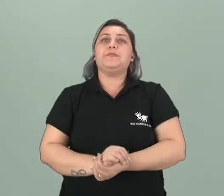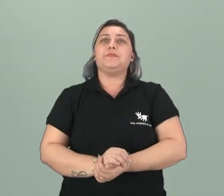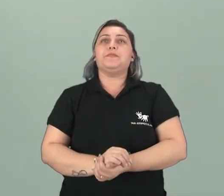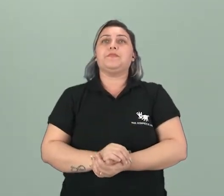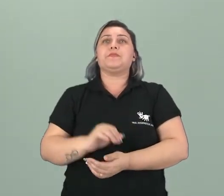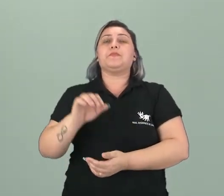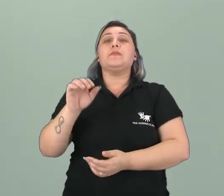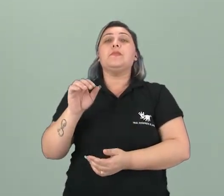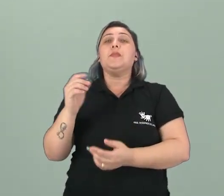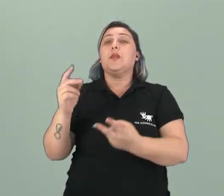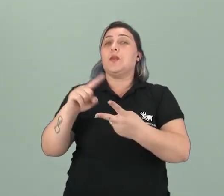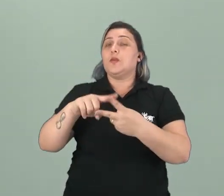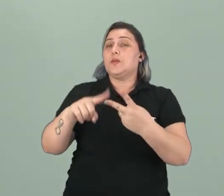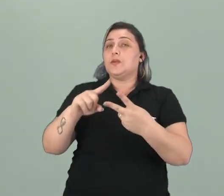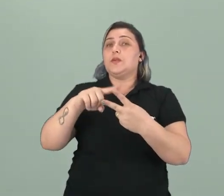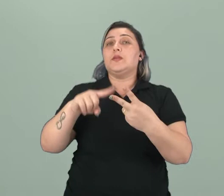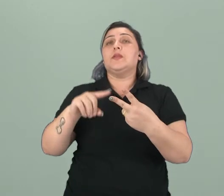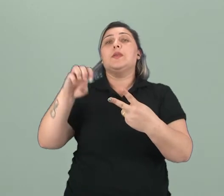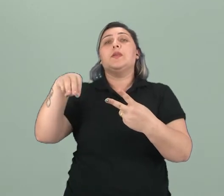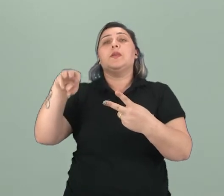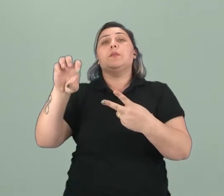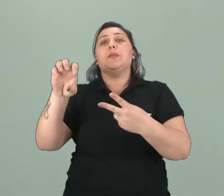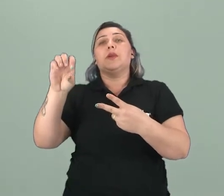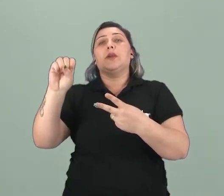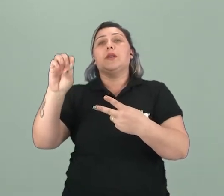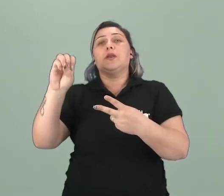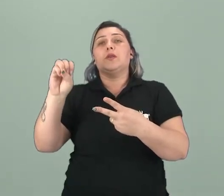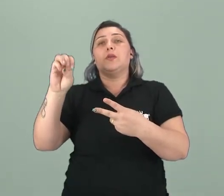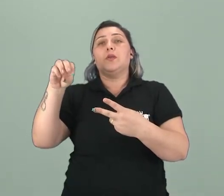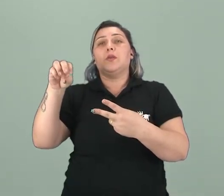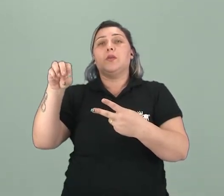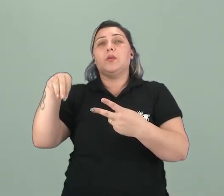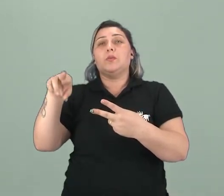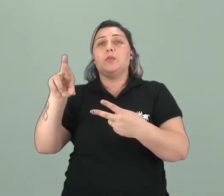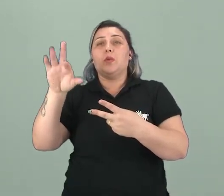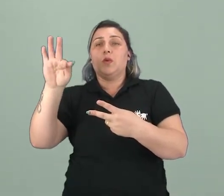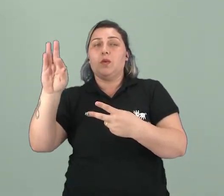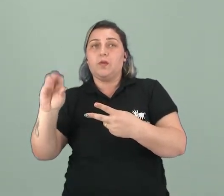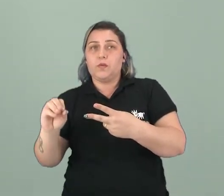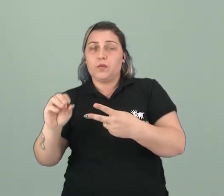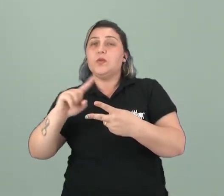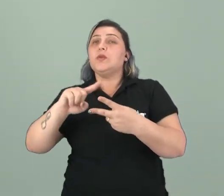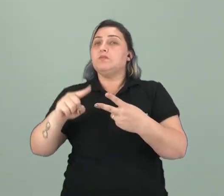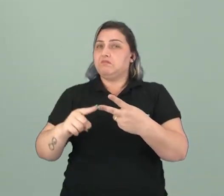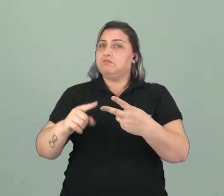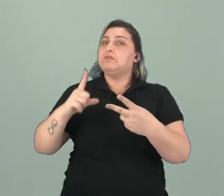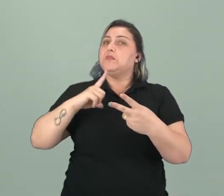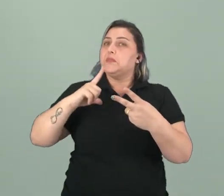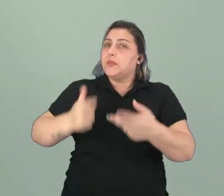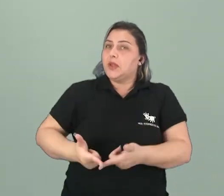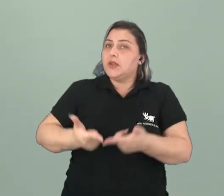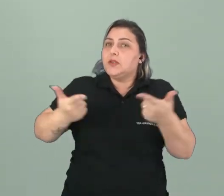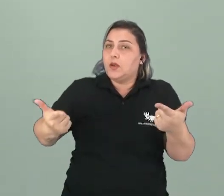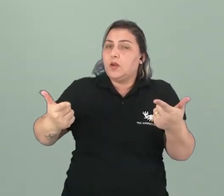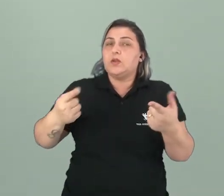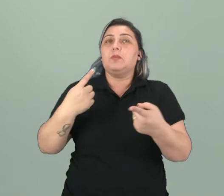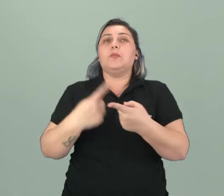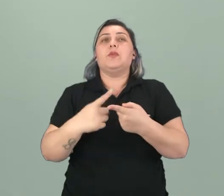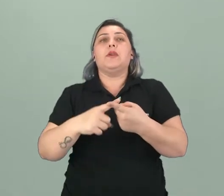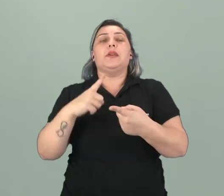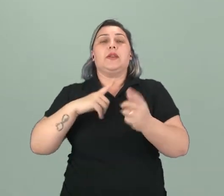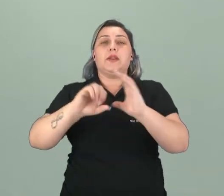os intermediários, né? Os mesomorfos, que eles são ditos como os sortudos, né? Que normalmente eles